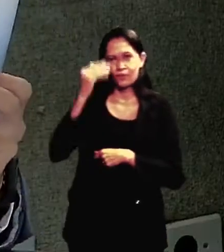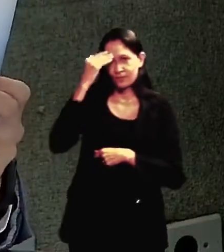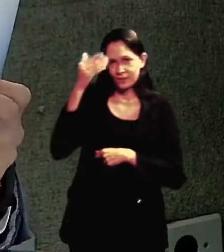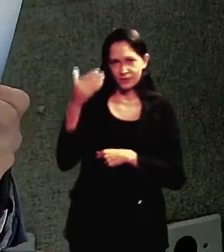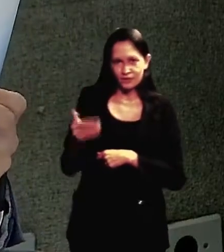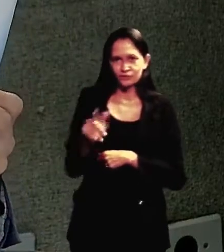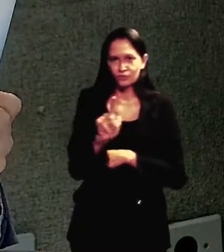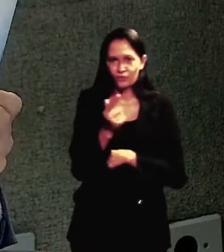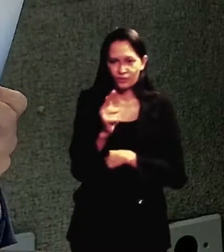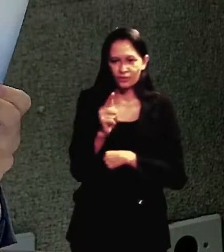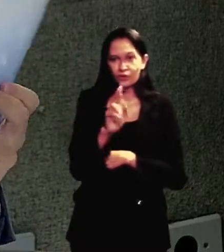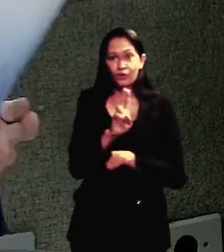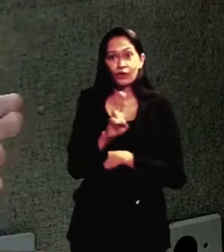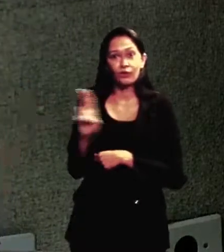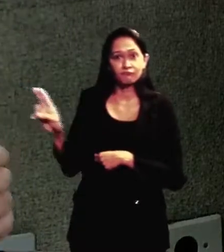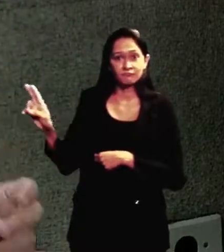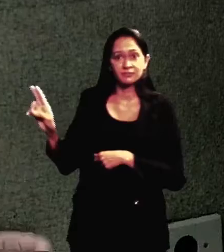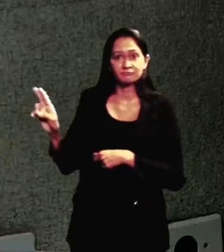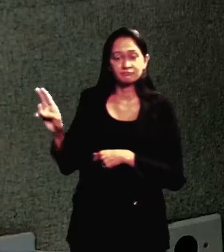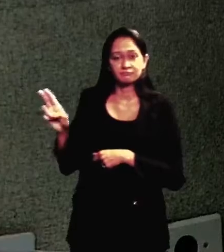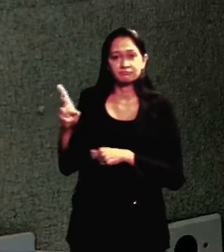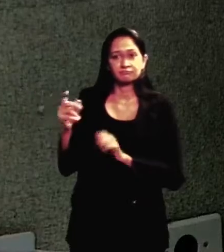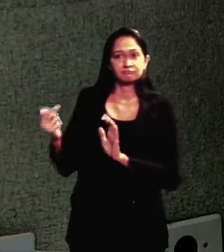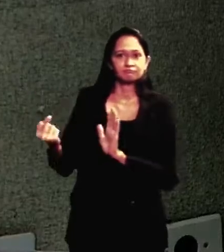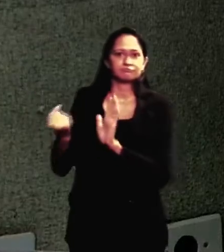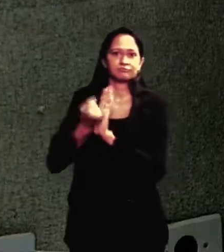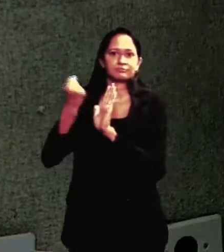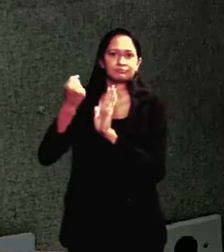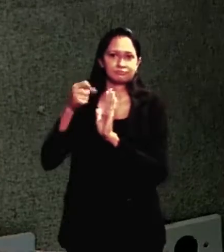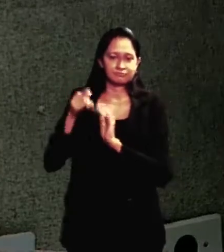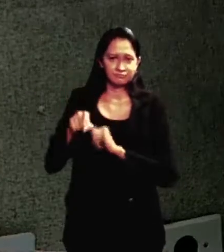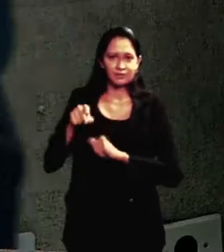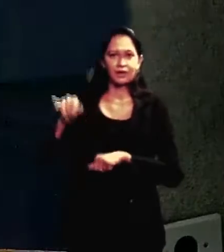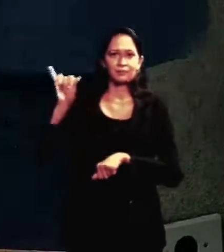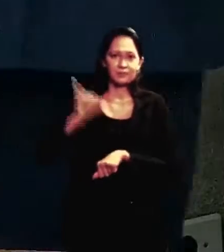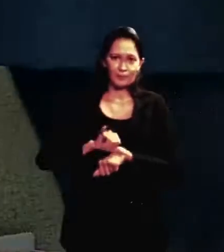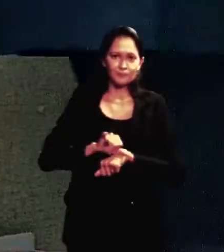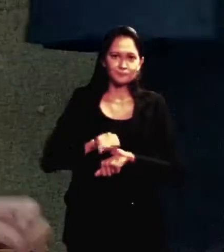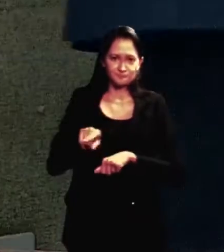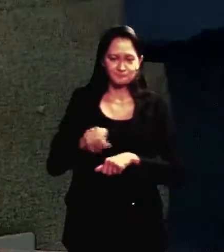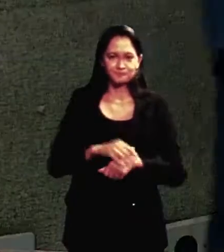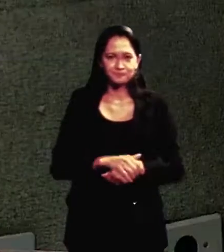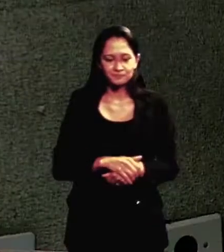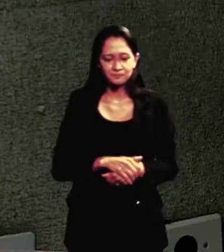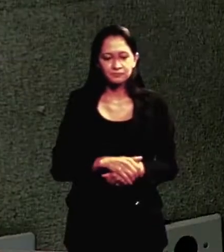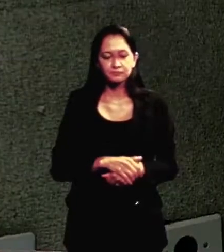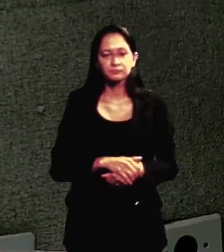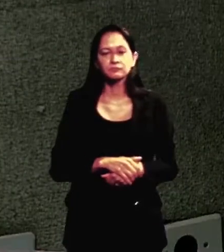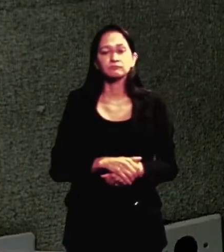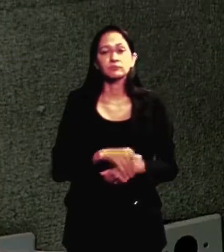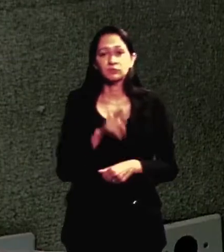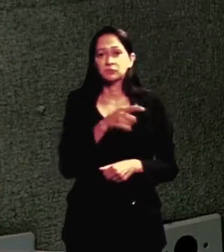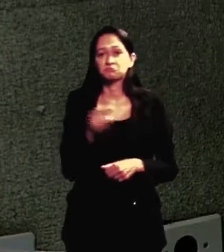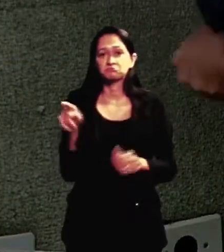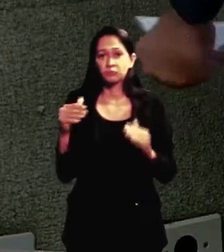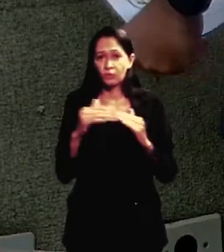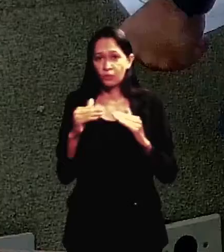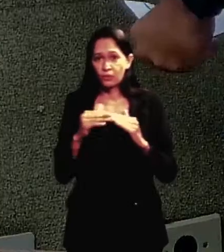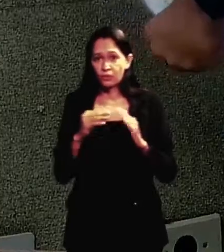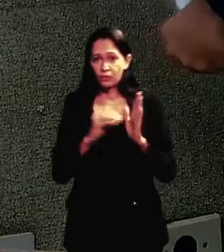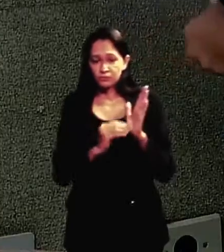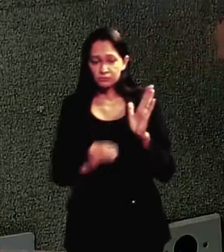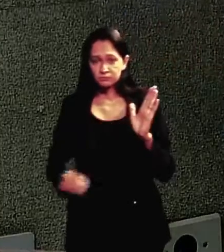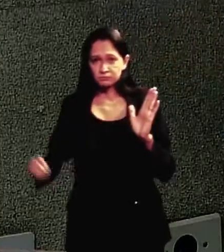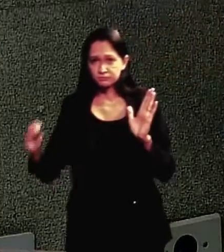Projeto que concede título de capital do agronegócio a Goiânia. Pedido de inclusão e inversão